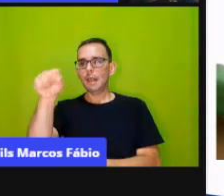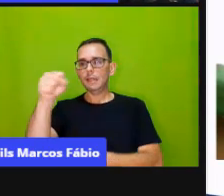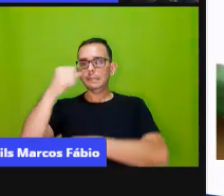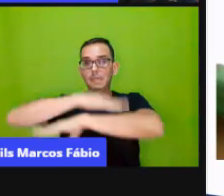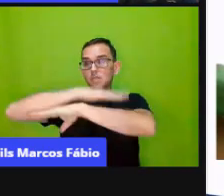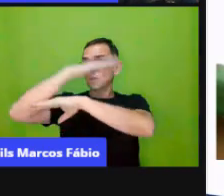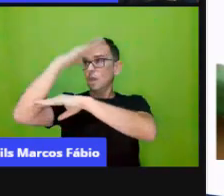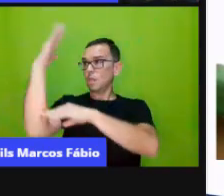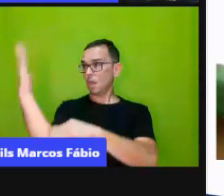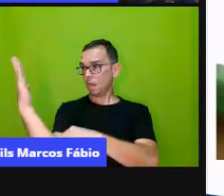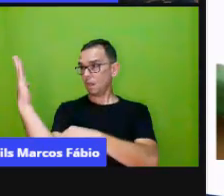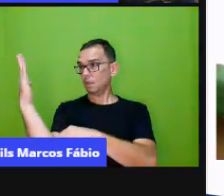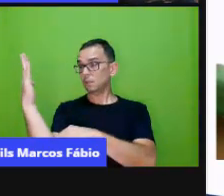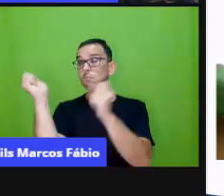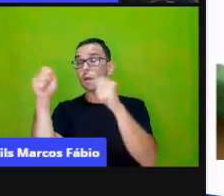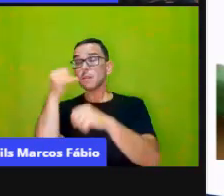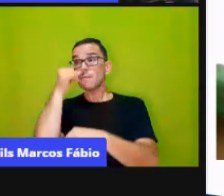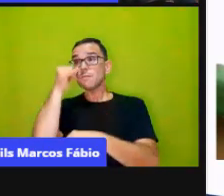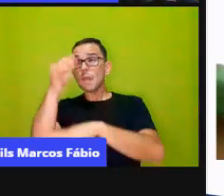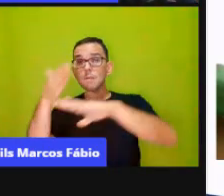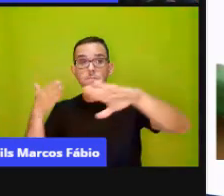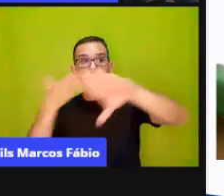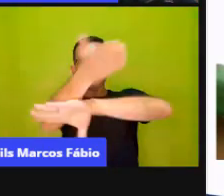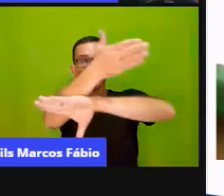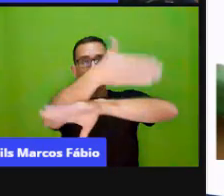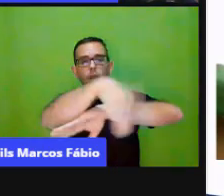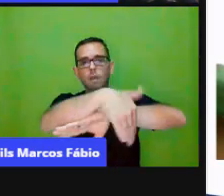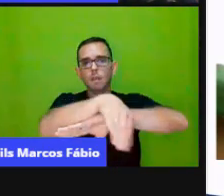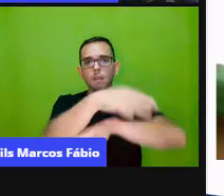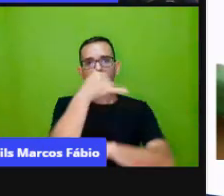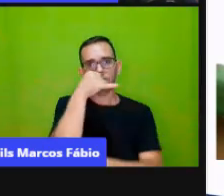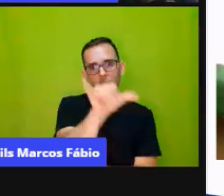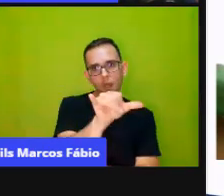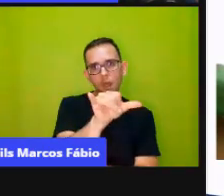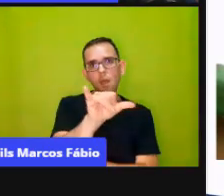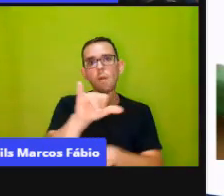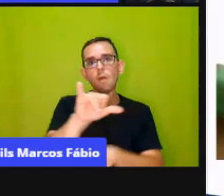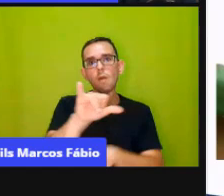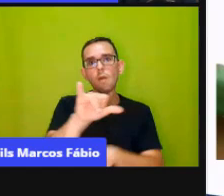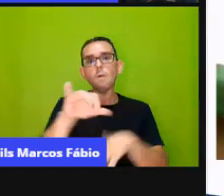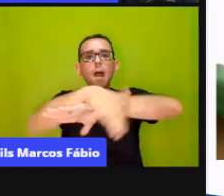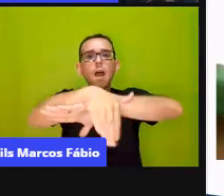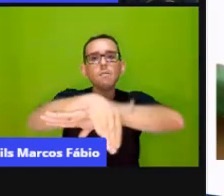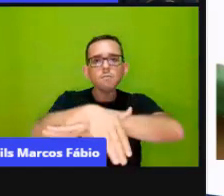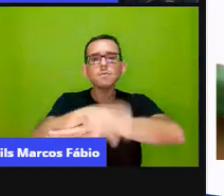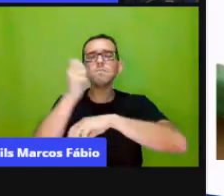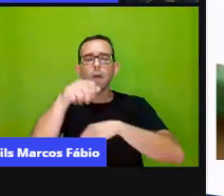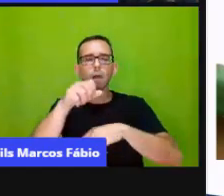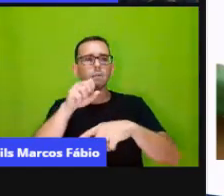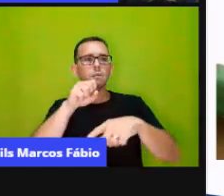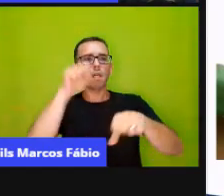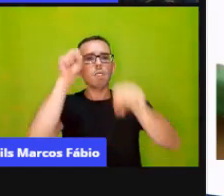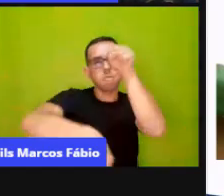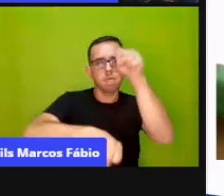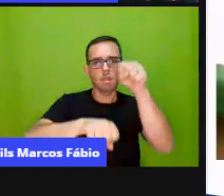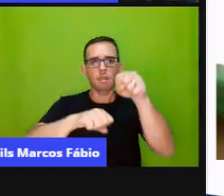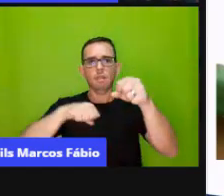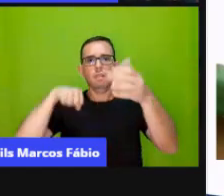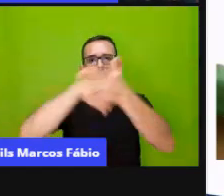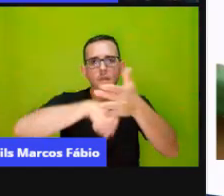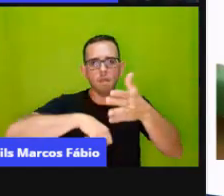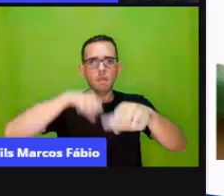ou impedir que os gatos tenham acesso à rua, porque quando eles vão para a rua, eles podem ser envenenados, atropelados, sofrer maus